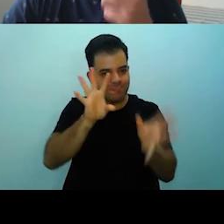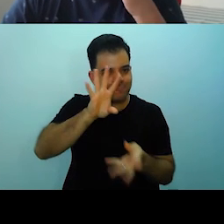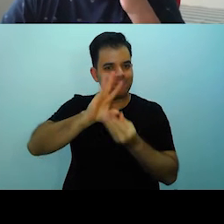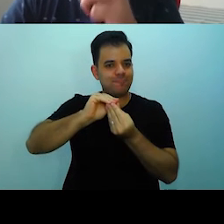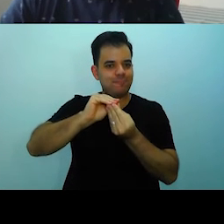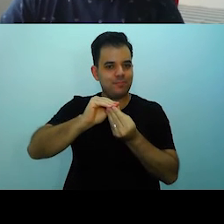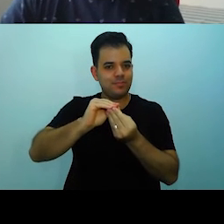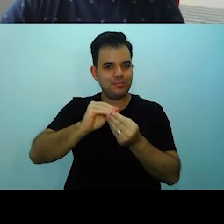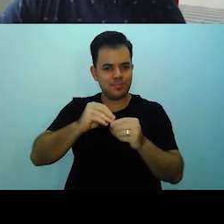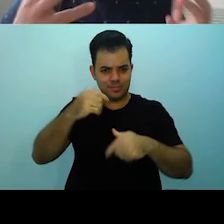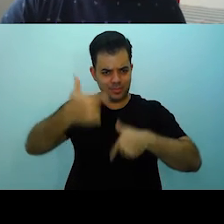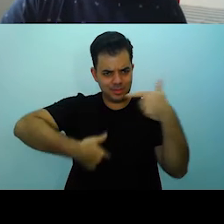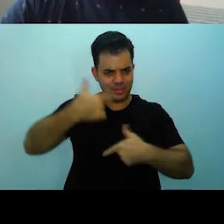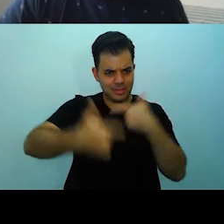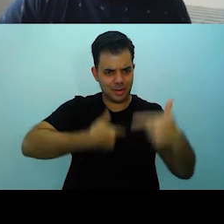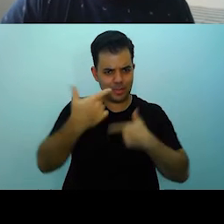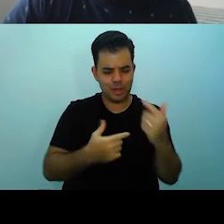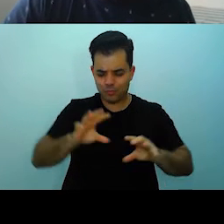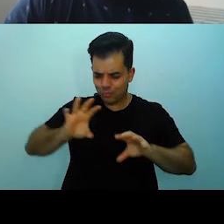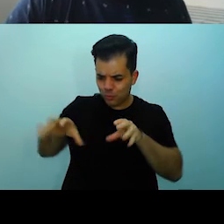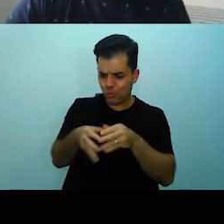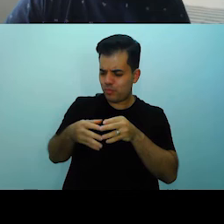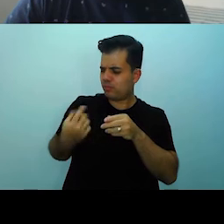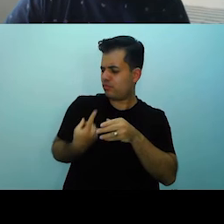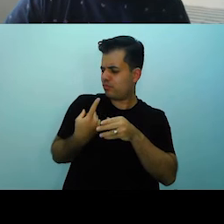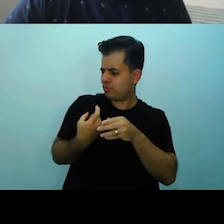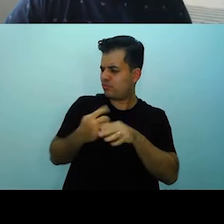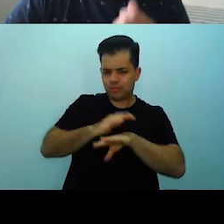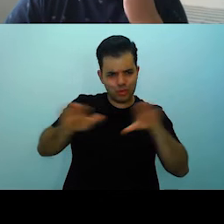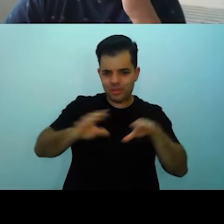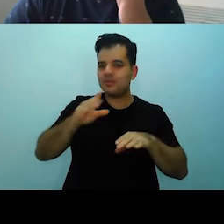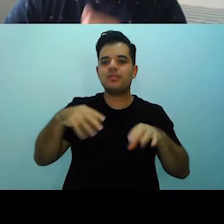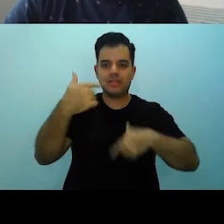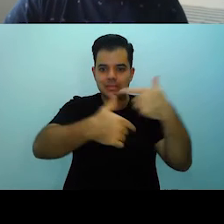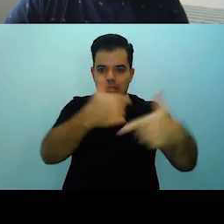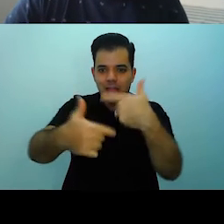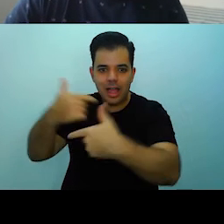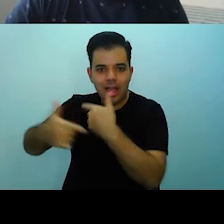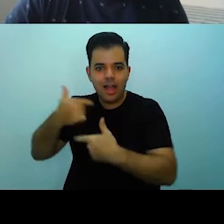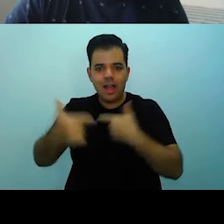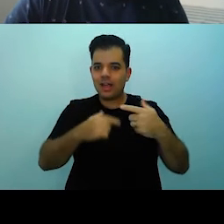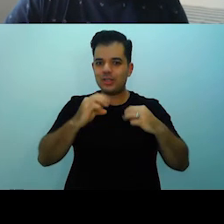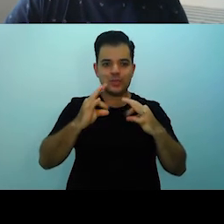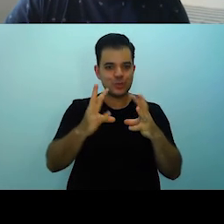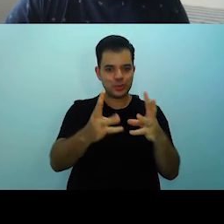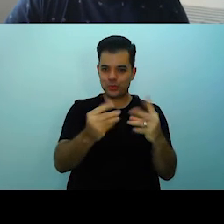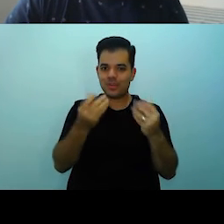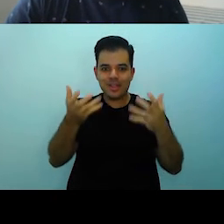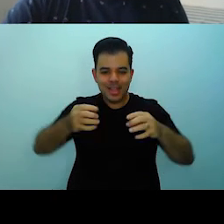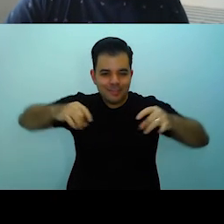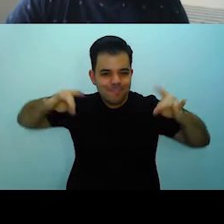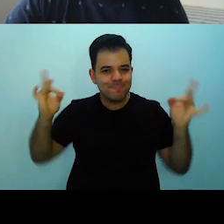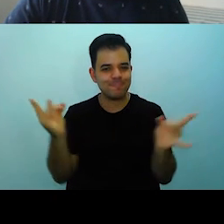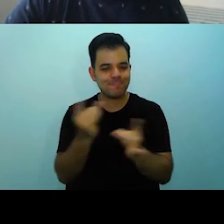Esse não foi um trabalho que foi só feito por nós, né? Foi um trabalho feito a muitas mãos, e a gente queria, para encerrar mesmo,